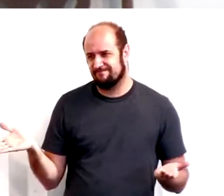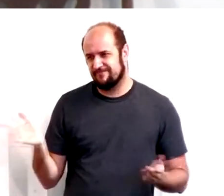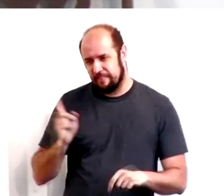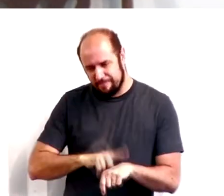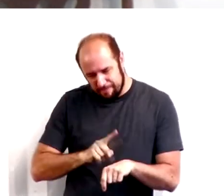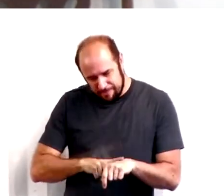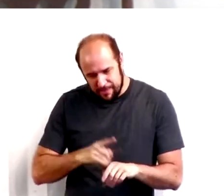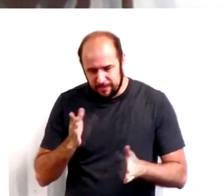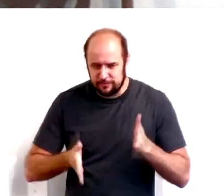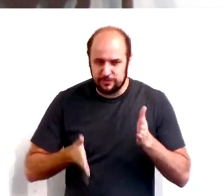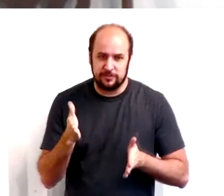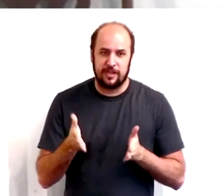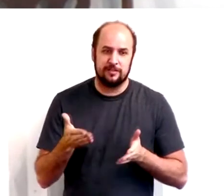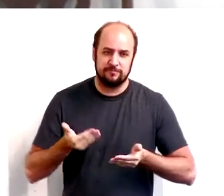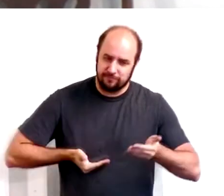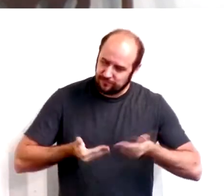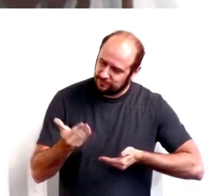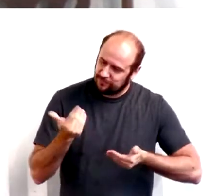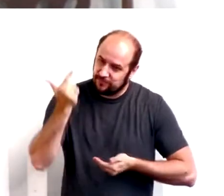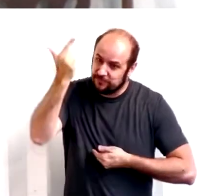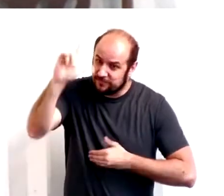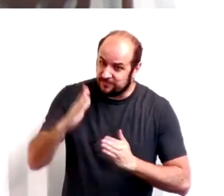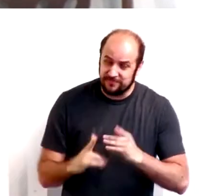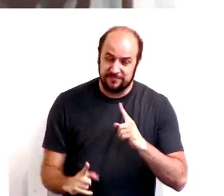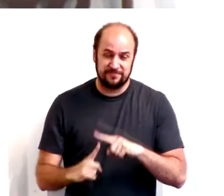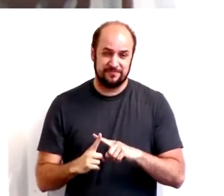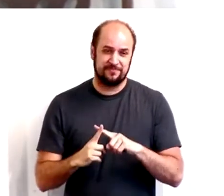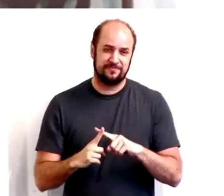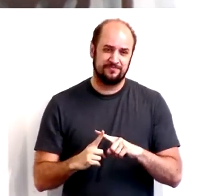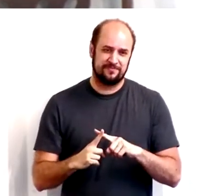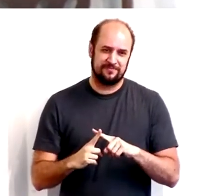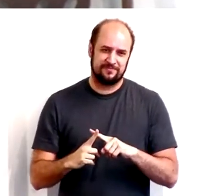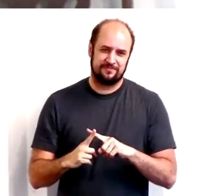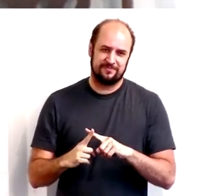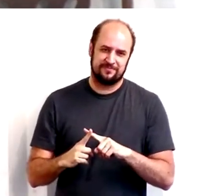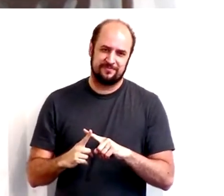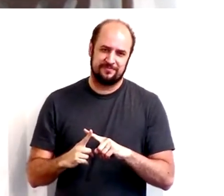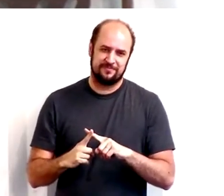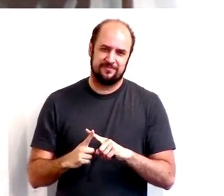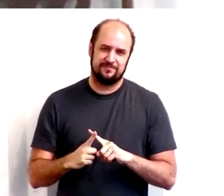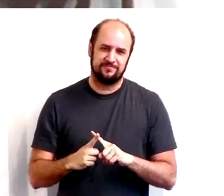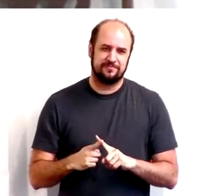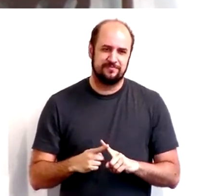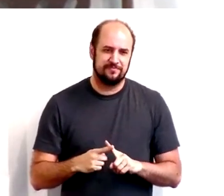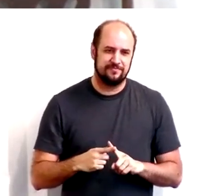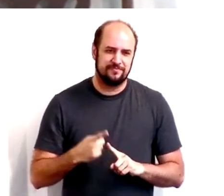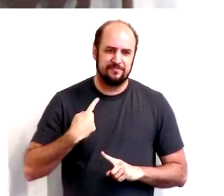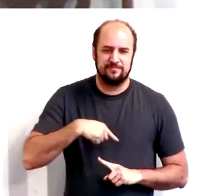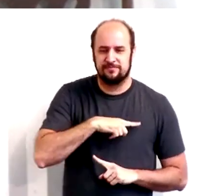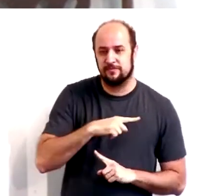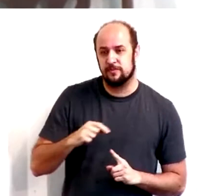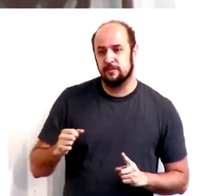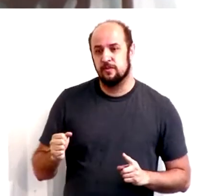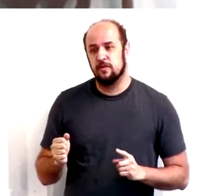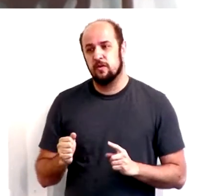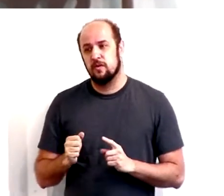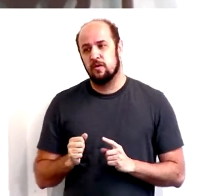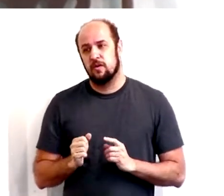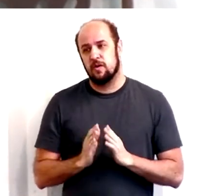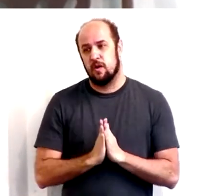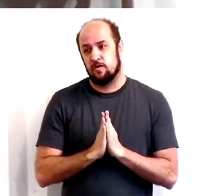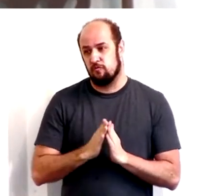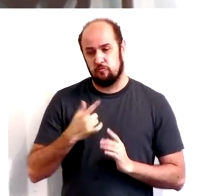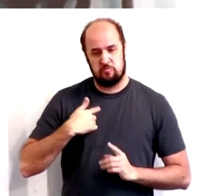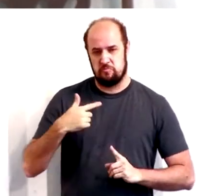sua hora de servir a igreja de Ermelino do Matarazzo. E nós vamos juntos. Você não está